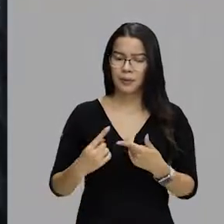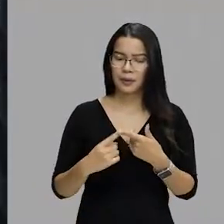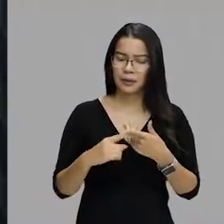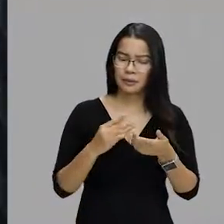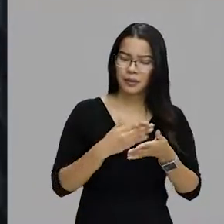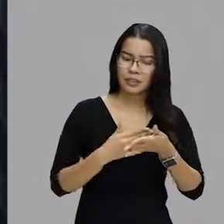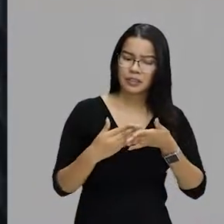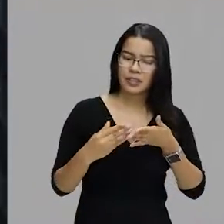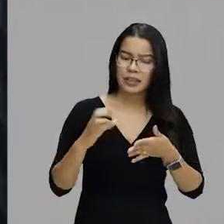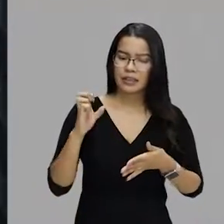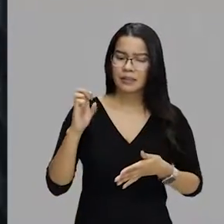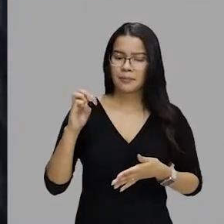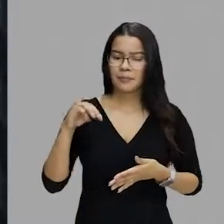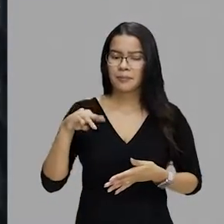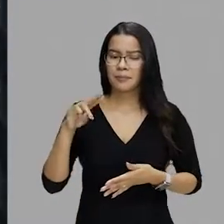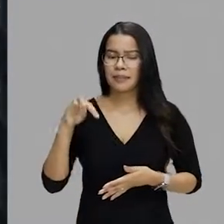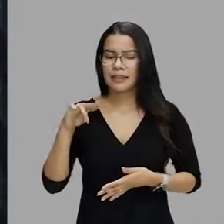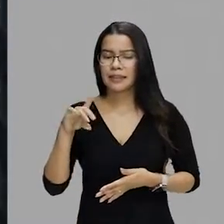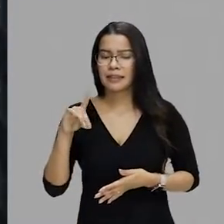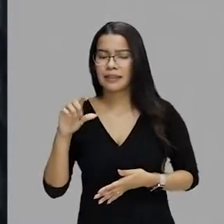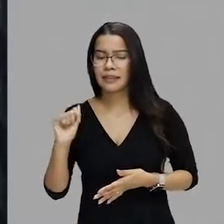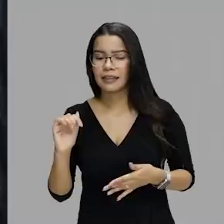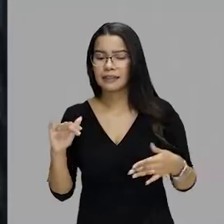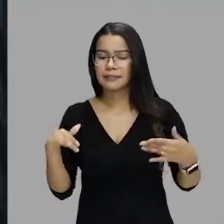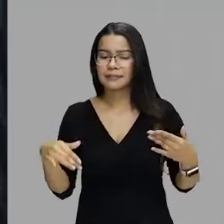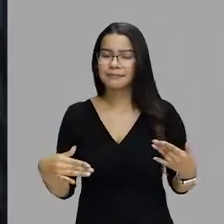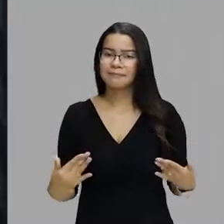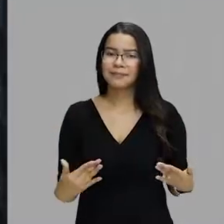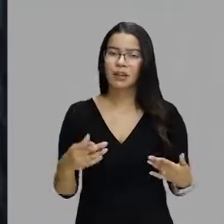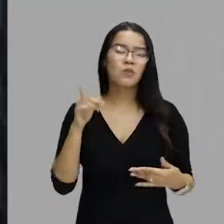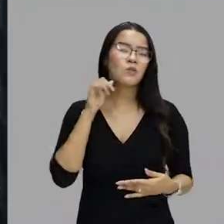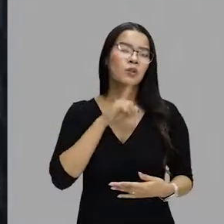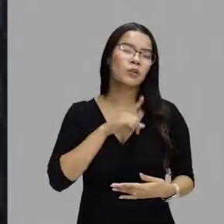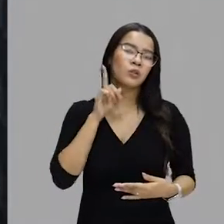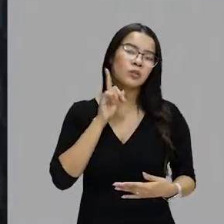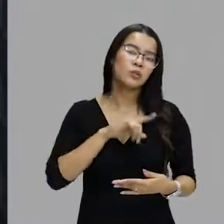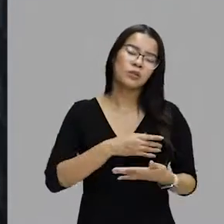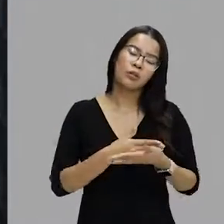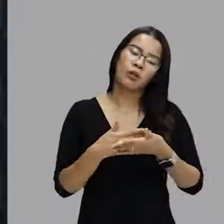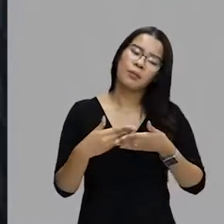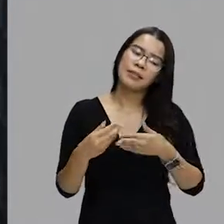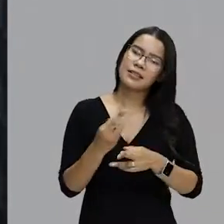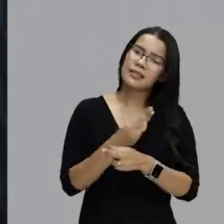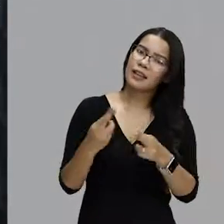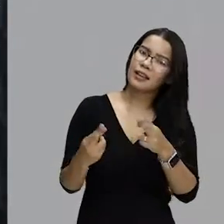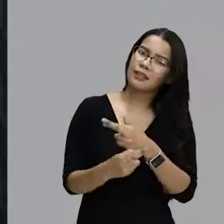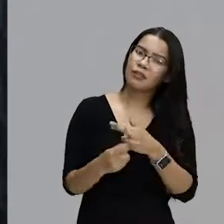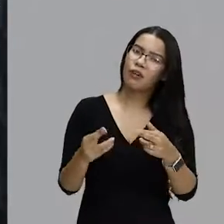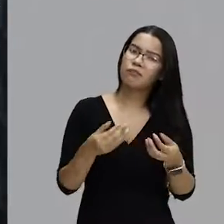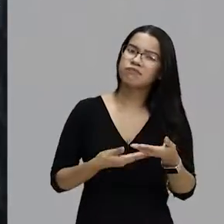Unidos, eles passam a intervir nos assuntos políticos do Estado cubano,